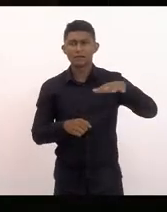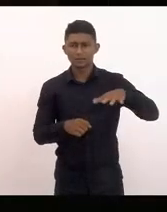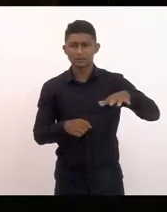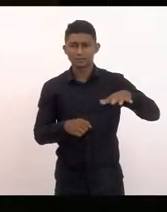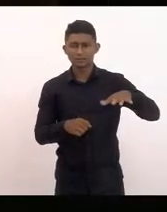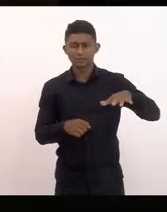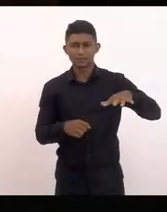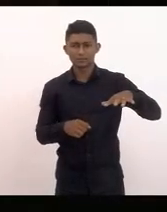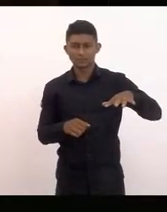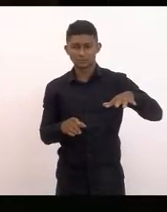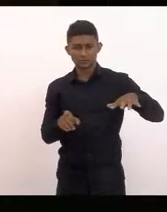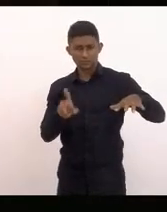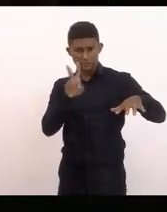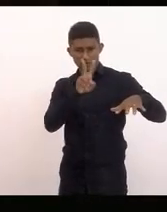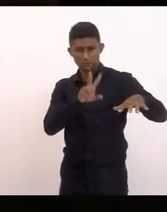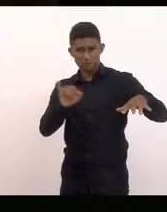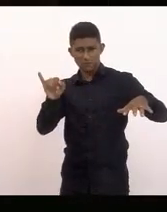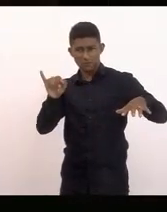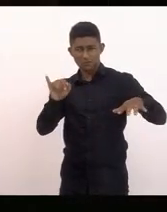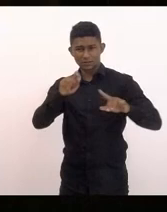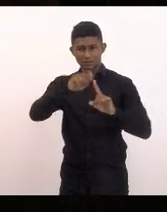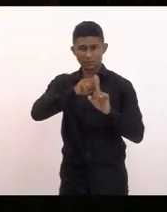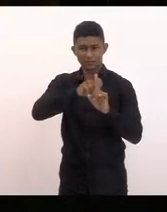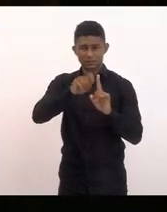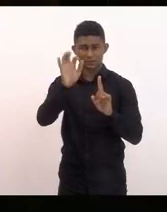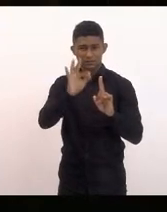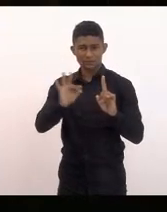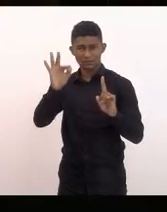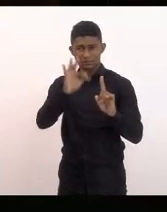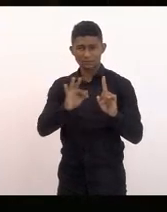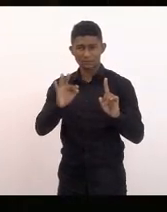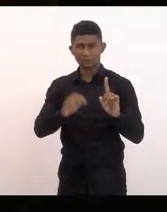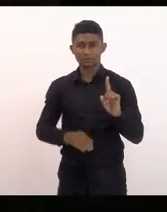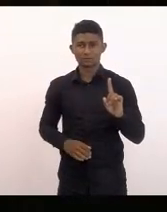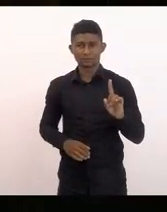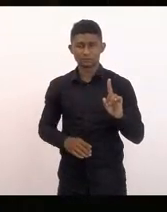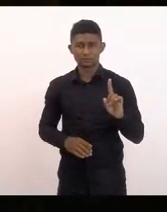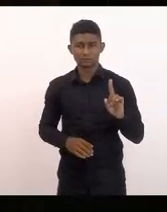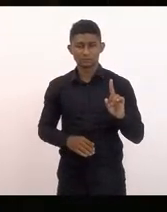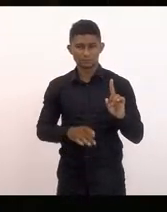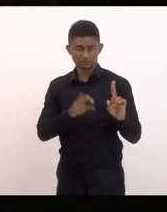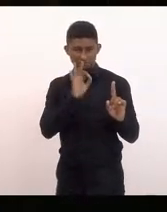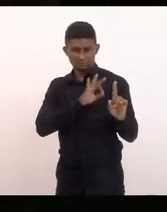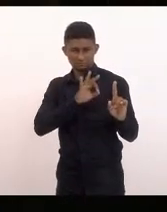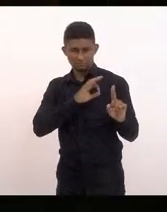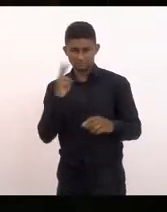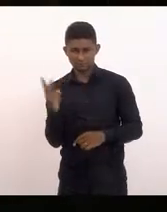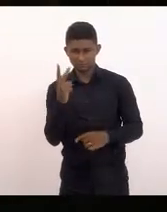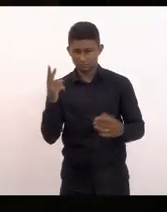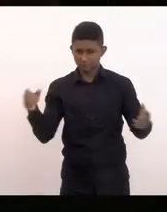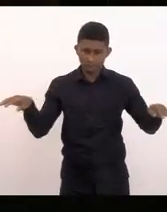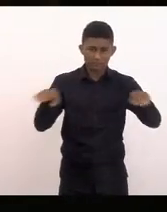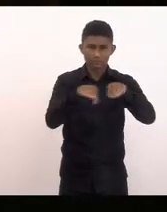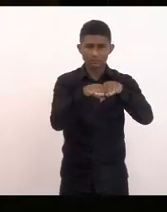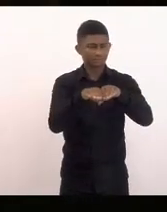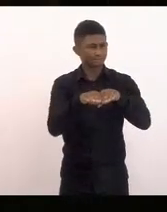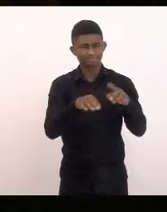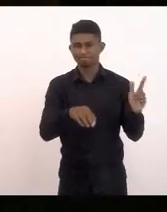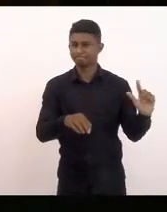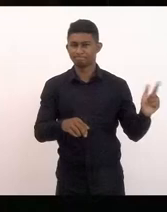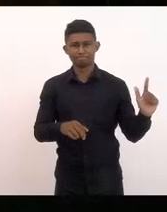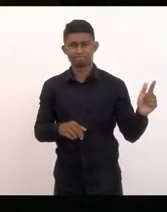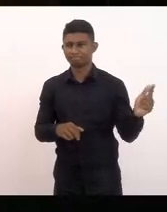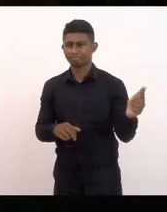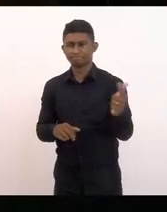que receberá agora em fevereiro este valor. Não houve